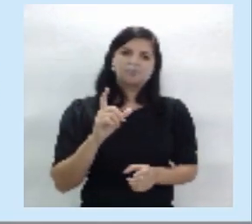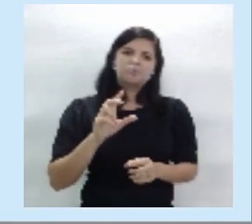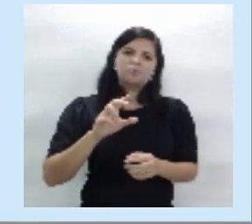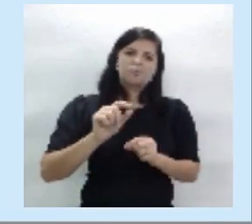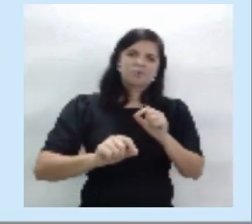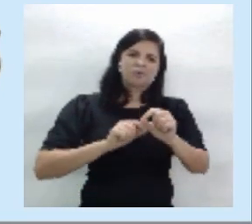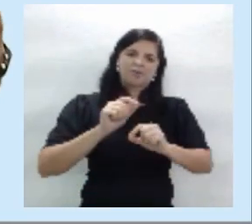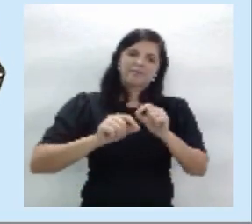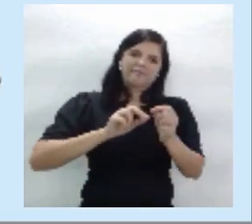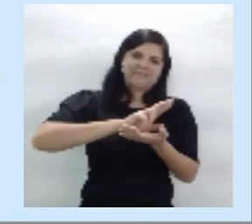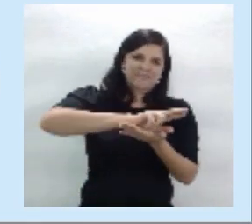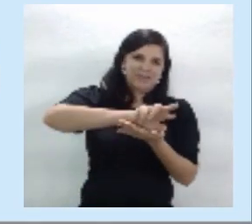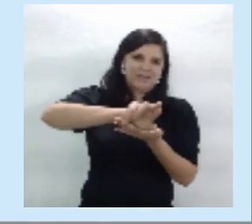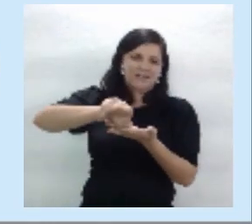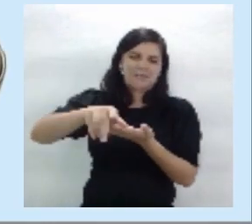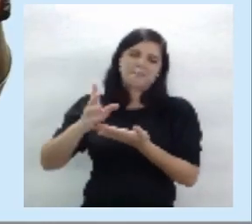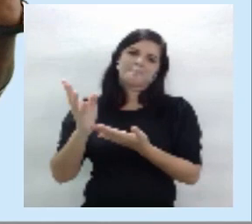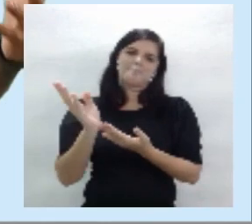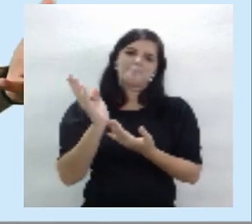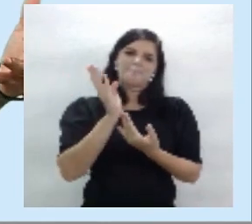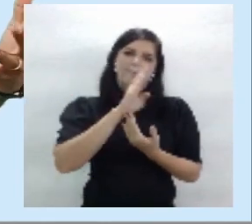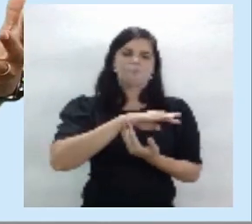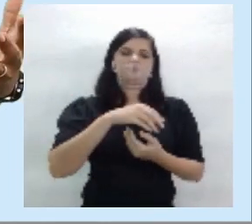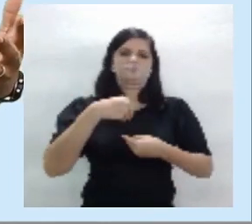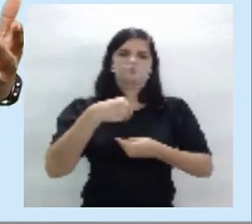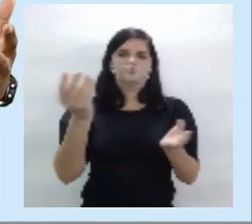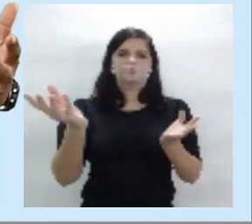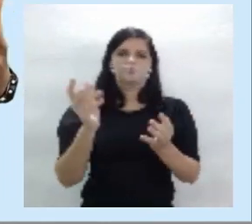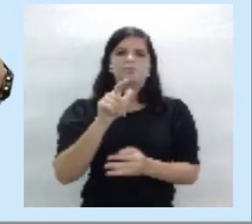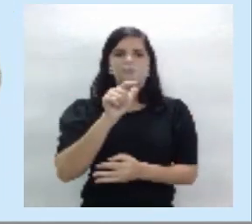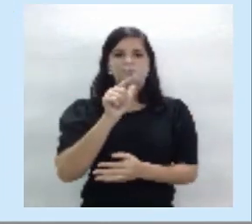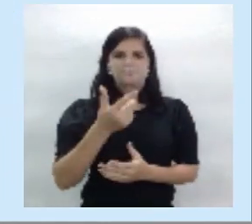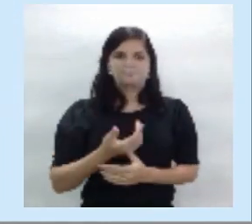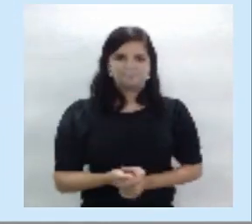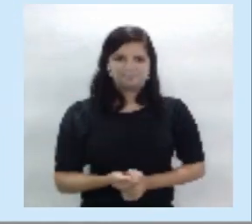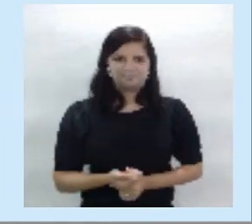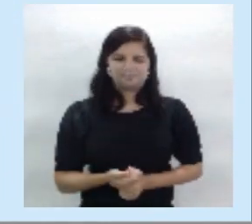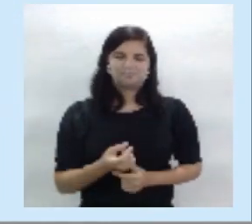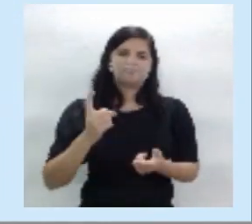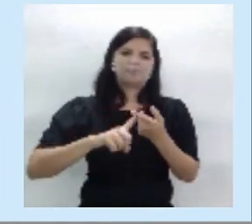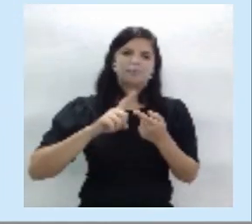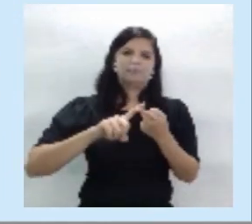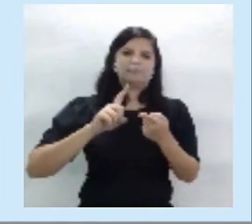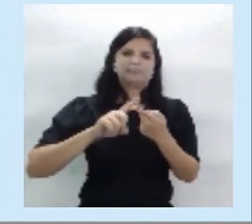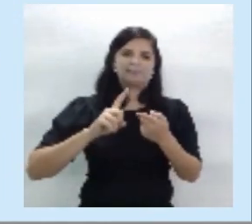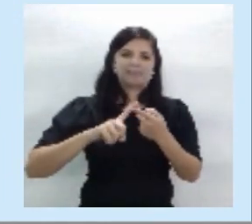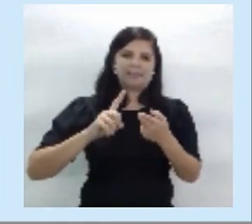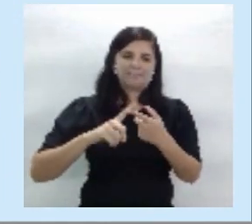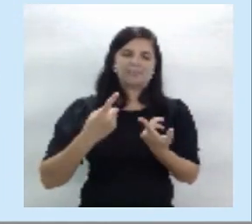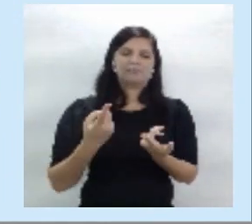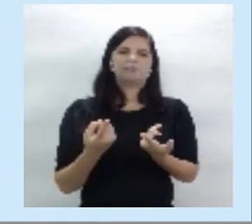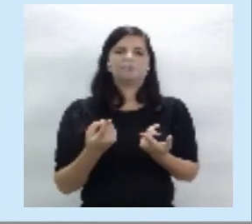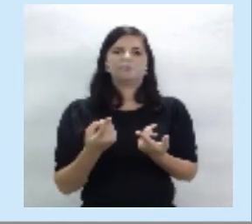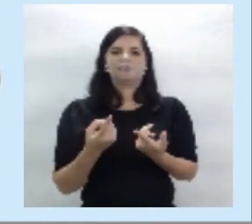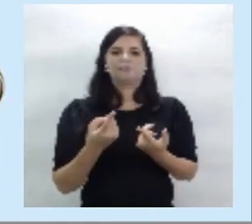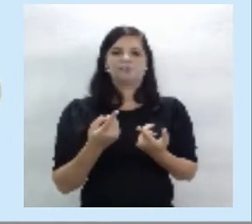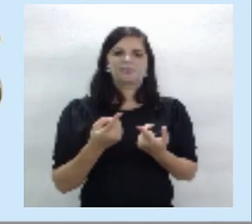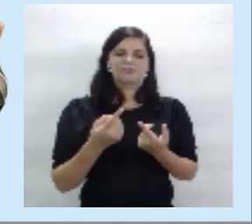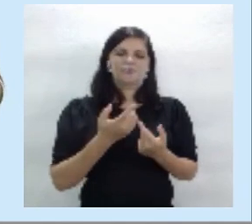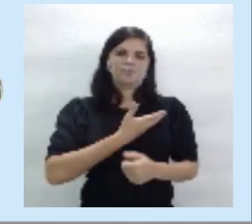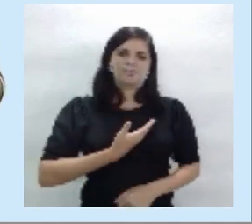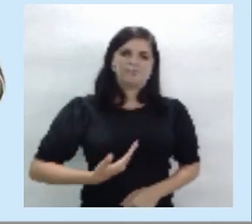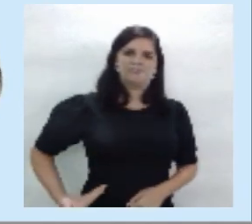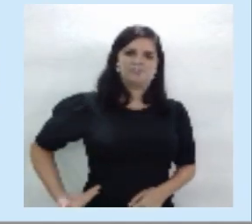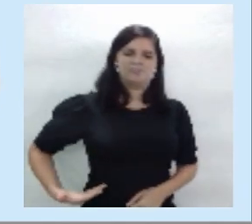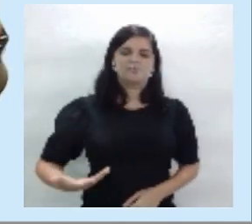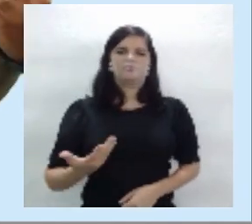uma má distribuição dessa água em nosso território, tá? E existem, por questões aí